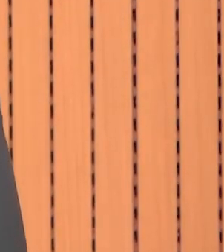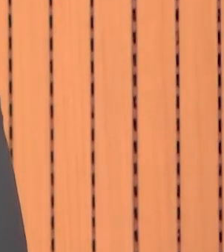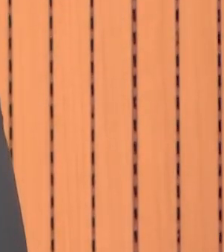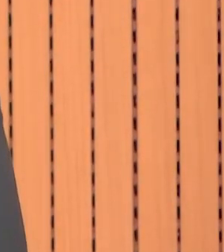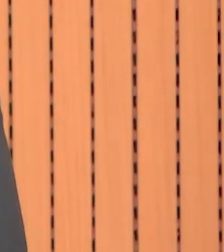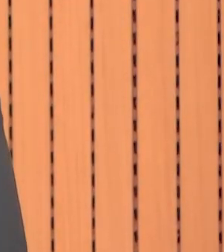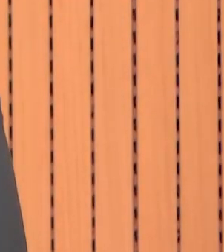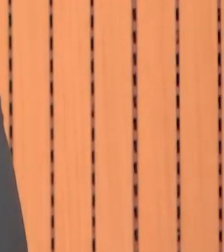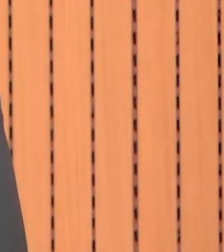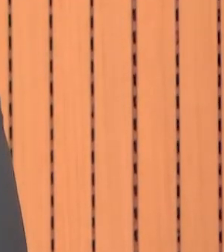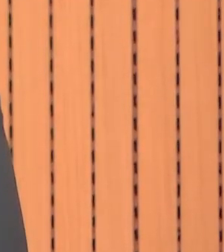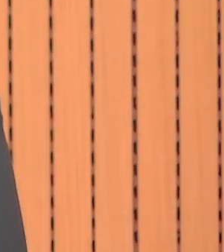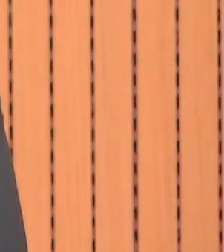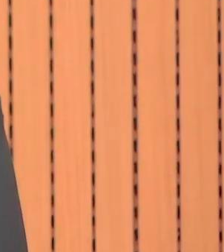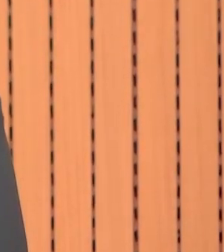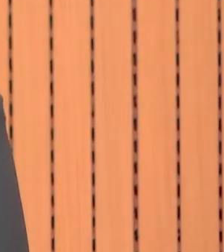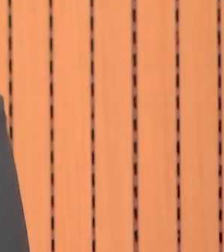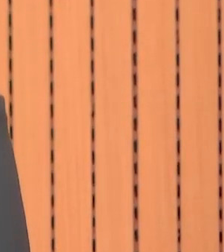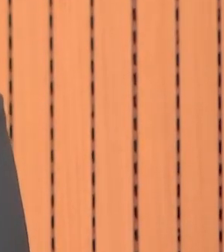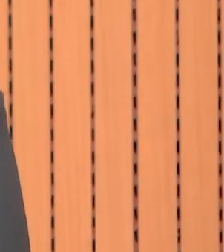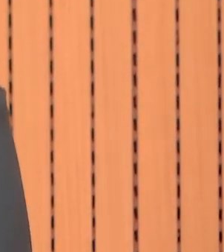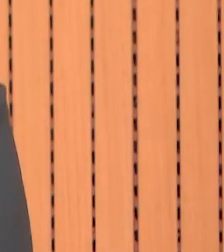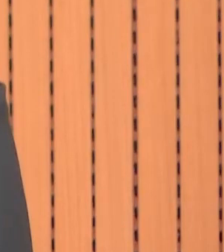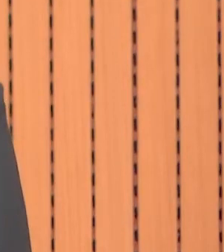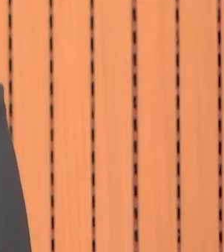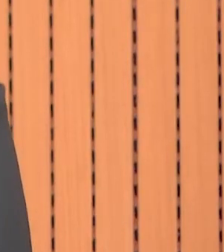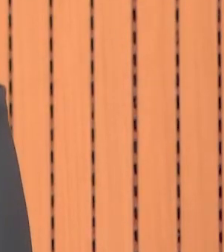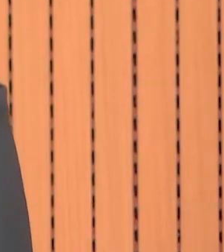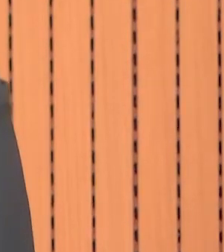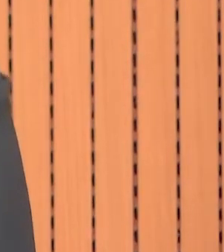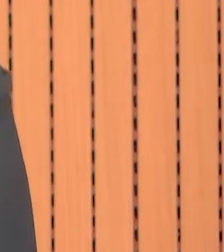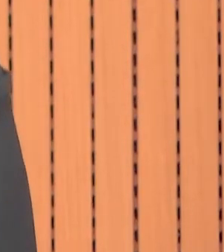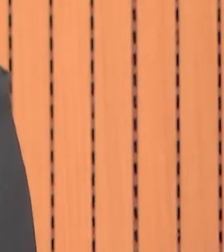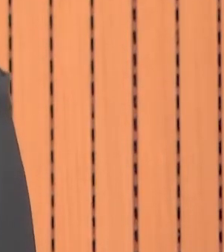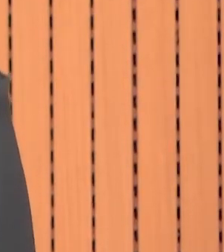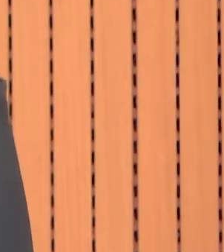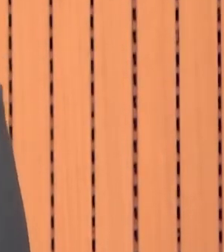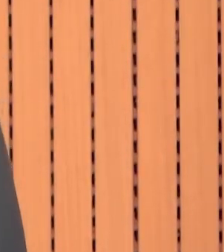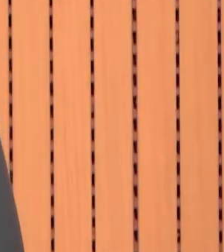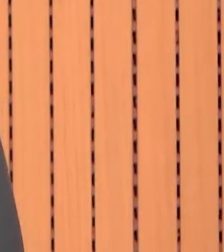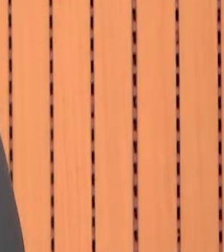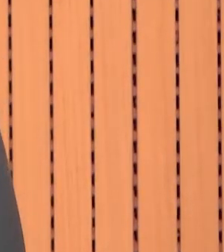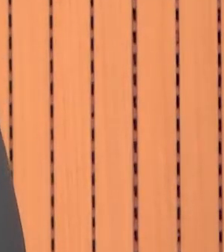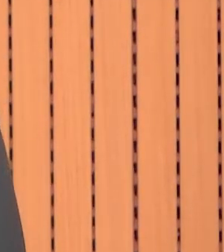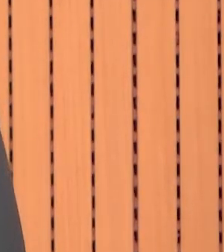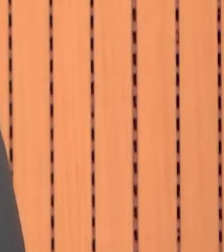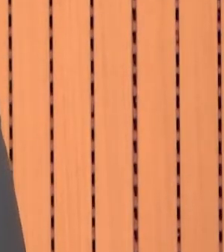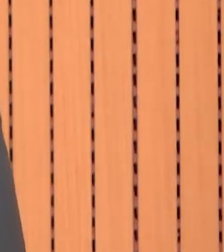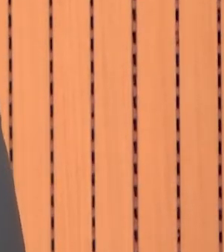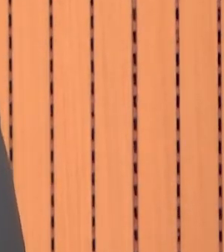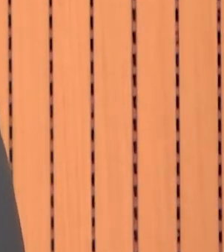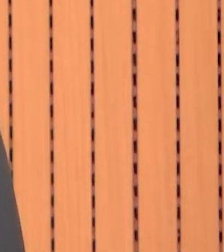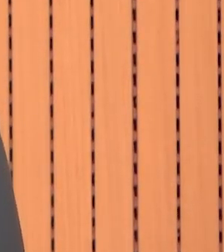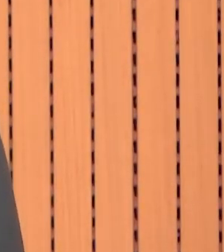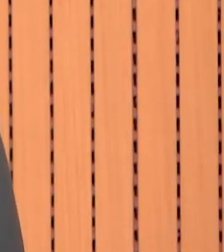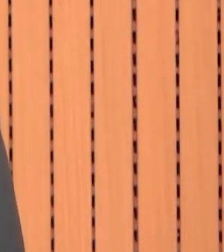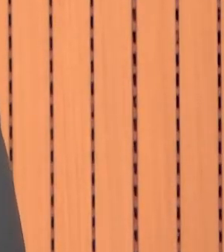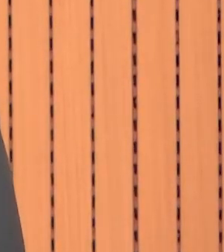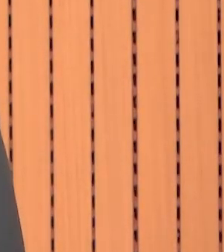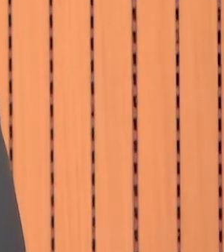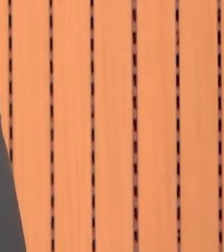área de esterilização do Ouro Verde, que também está praticamente sucateado, é imperativo que isso seja feito, e,